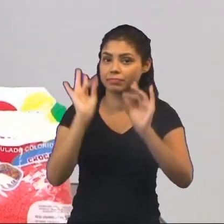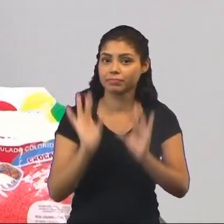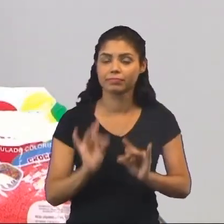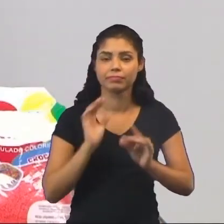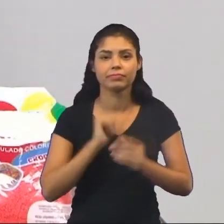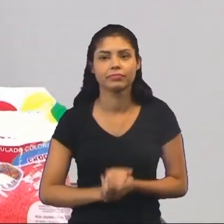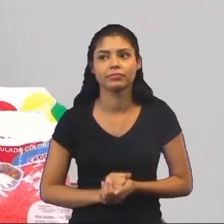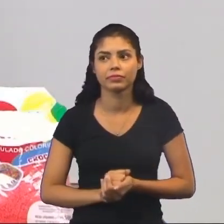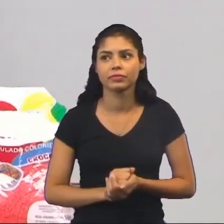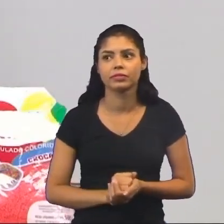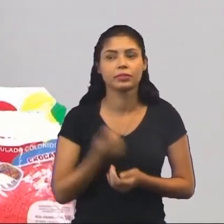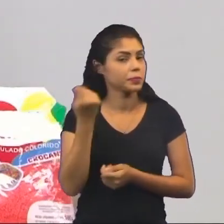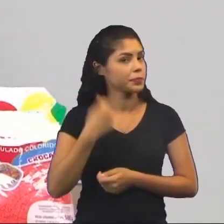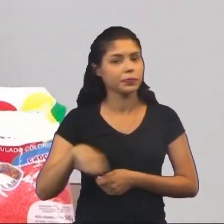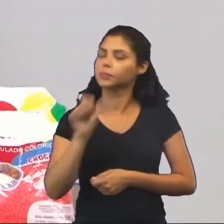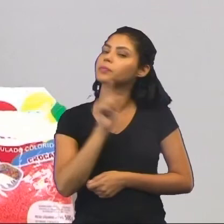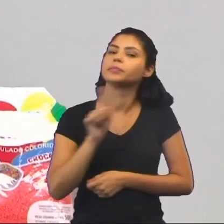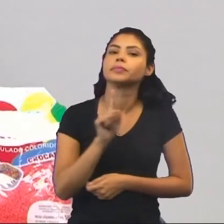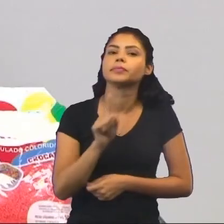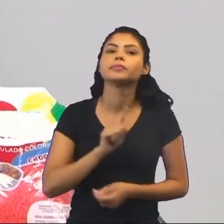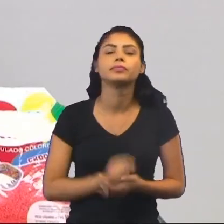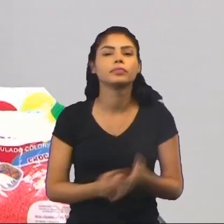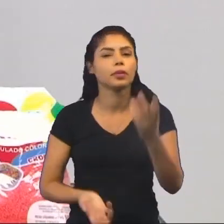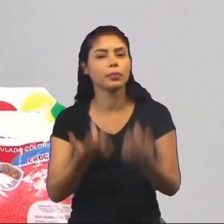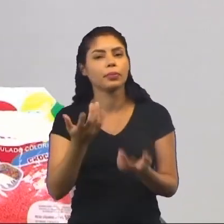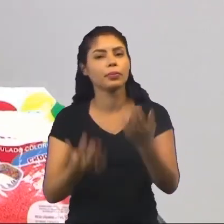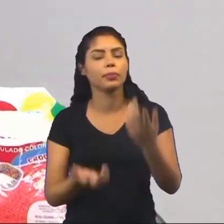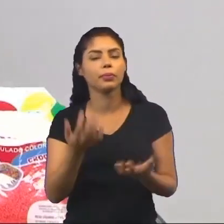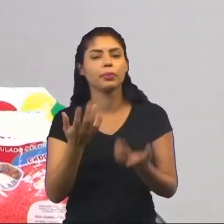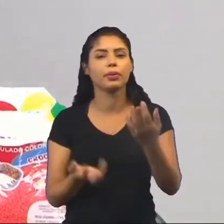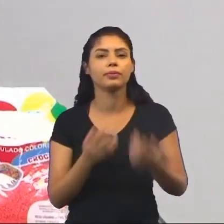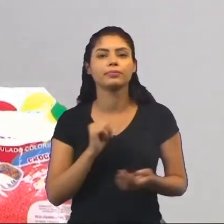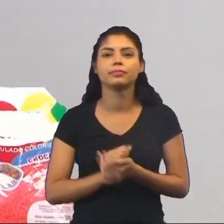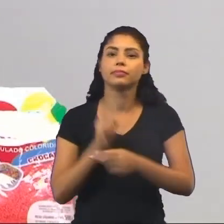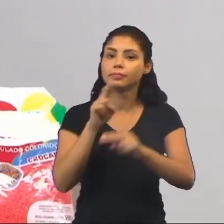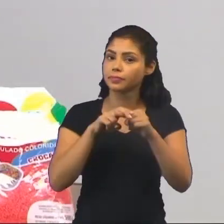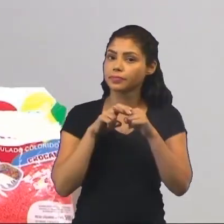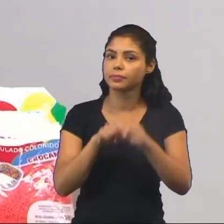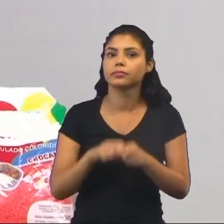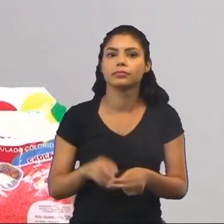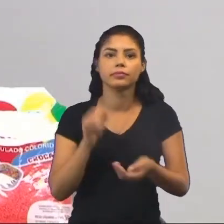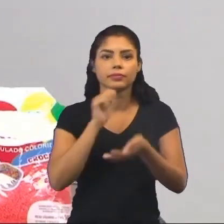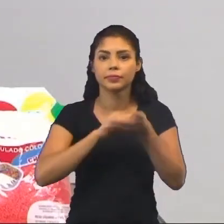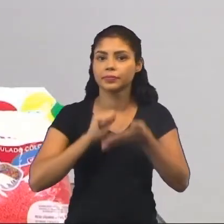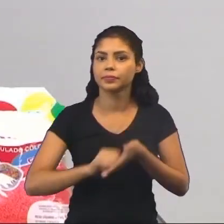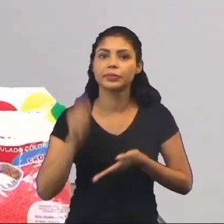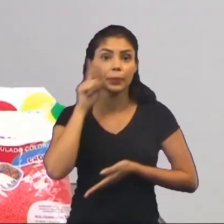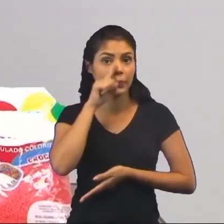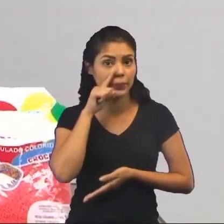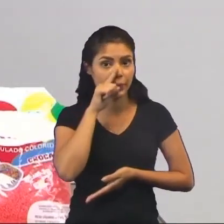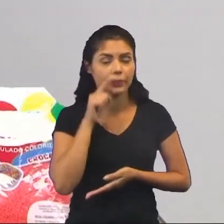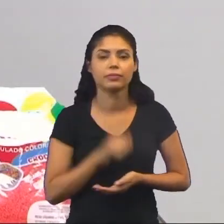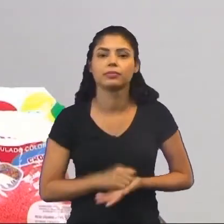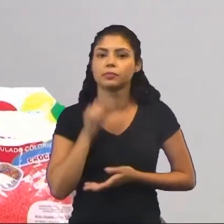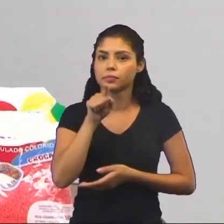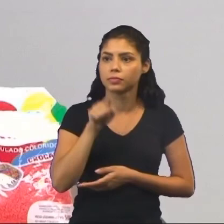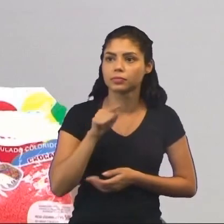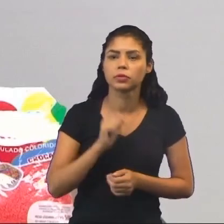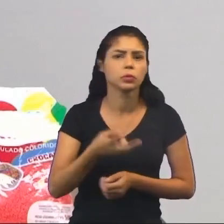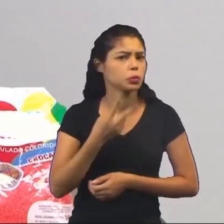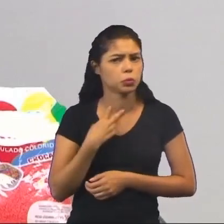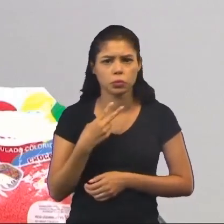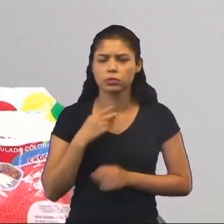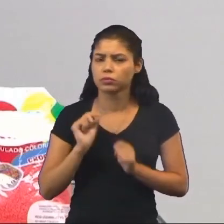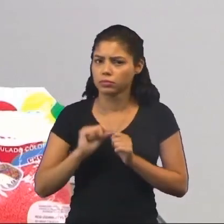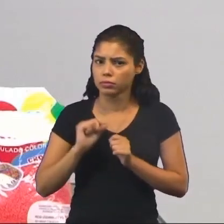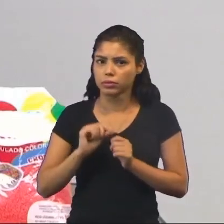detalhe, vocês não precisam utilizar o fogo, portanto, não é uma receita que é perigosa, que vocês não